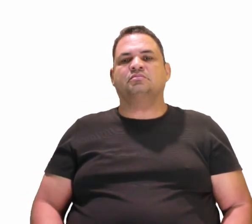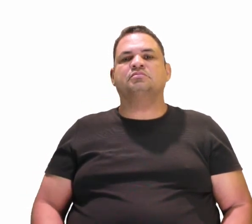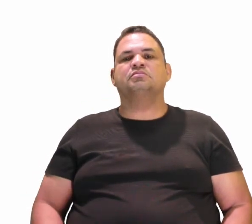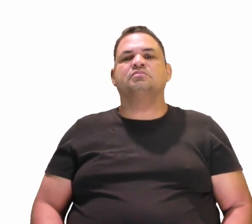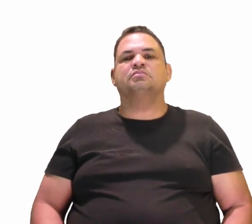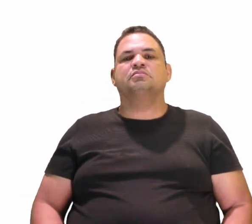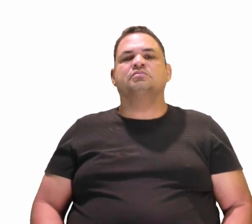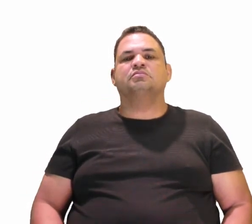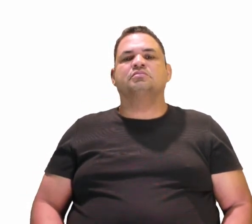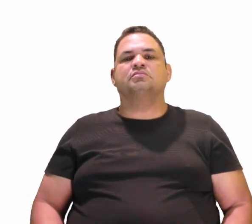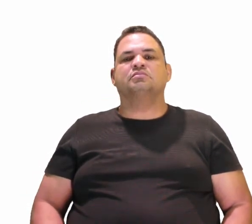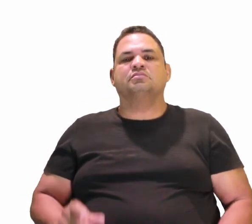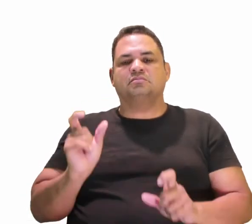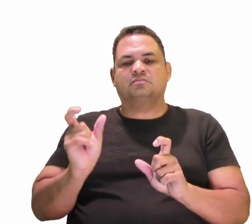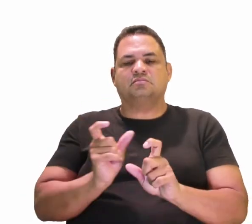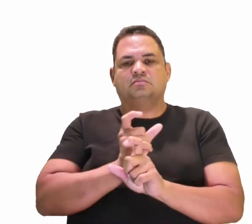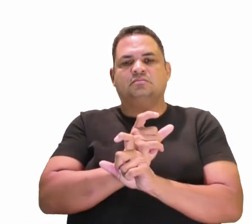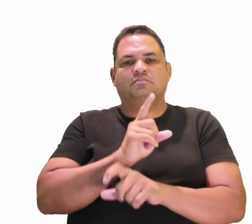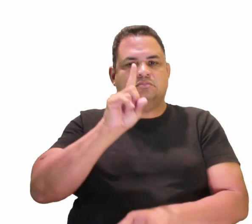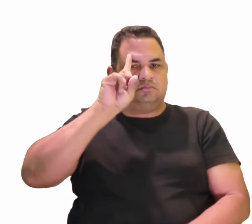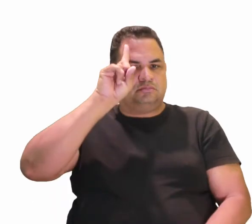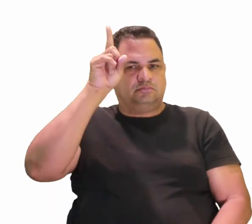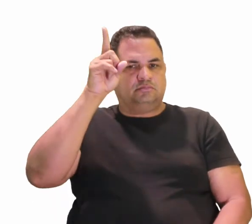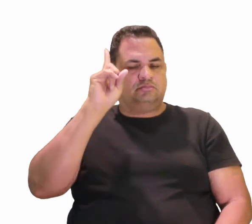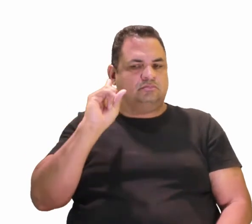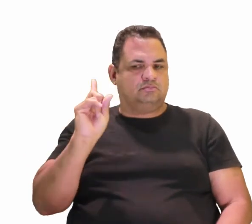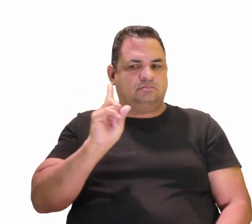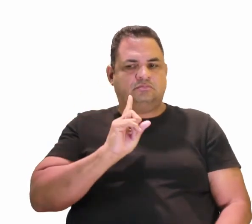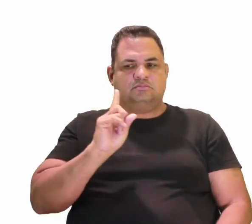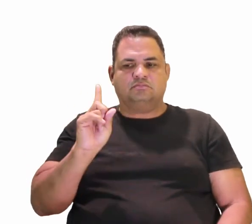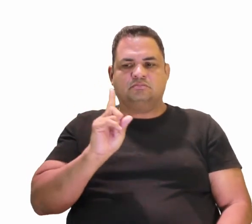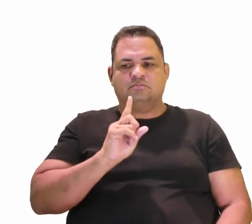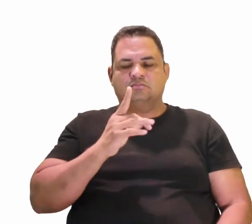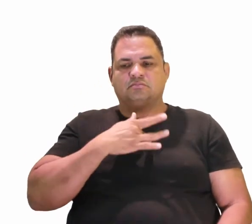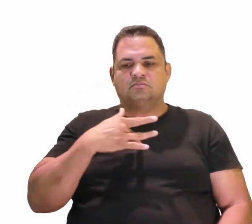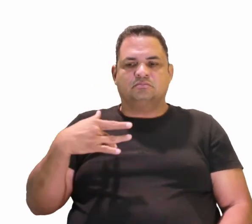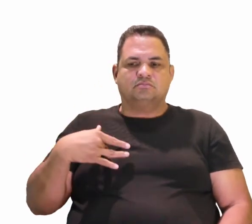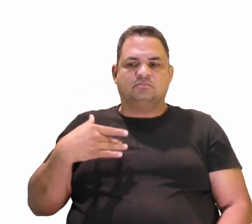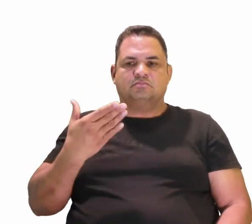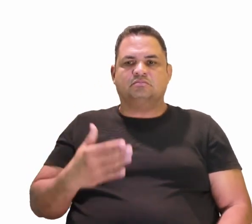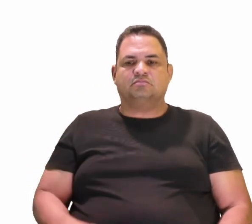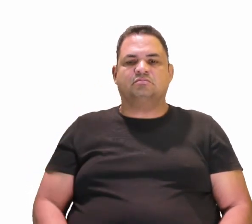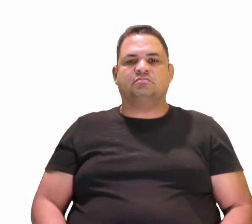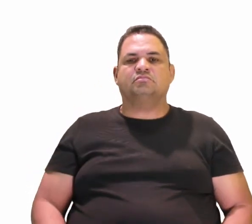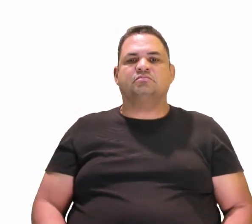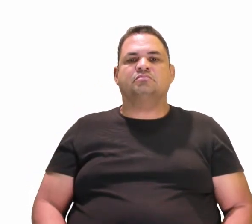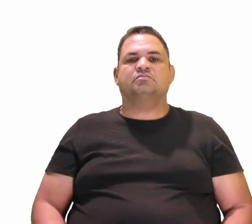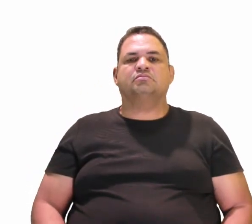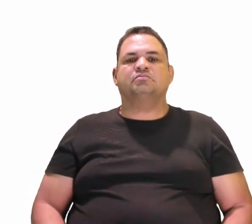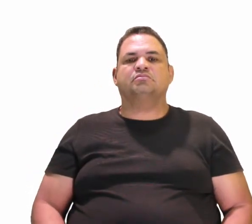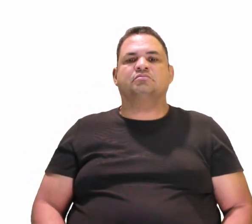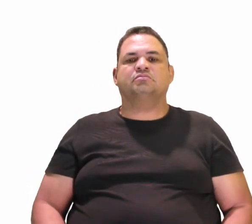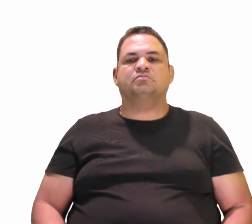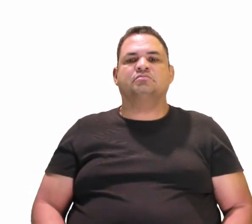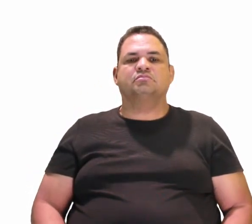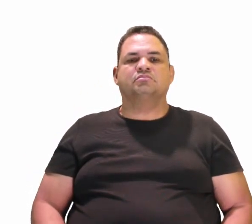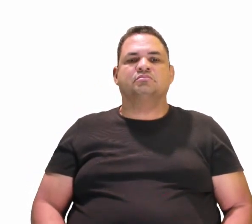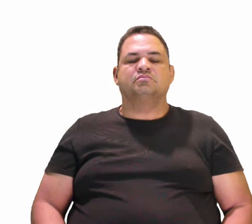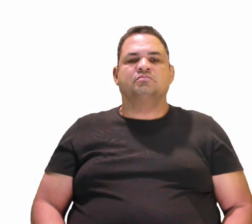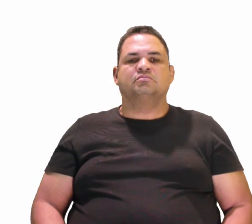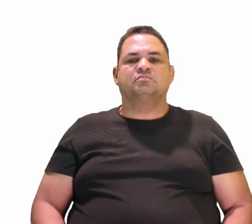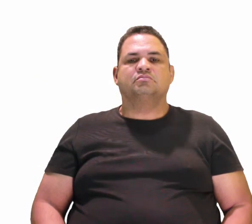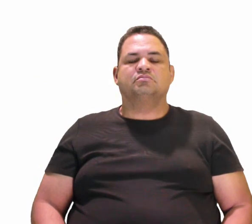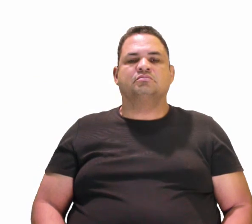esse prefixo, ele dá a ideia de que uma coisa não é saudável, no caso agora. Esse ele dá essa ideia do